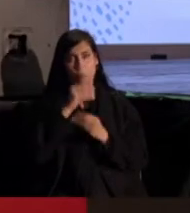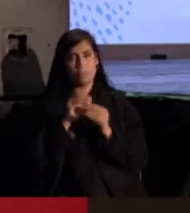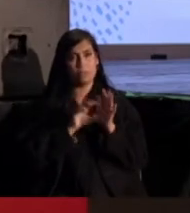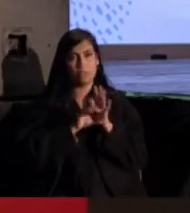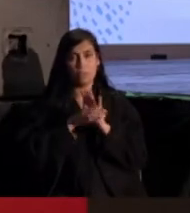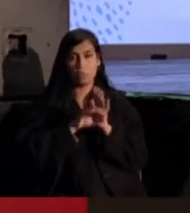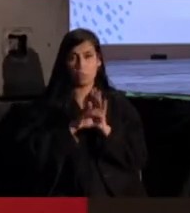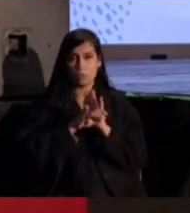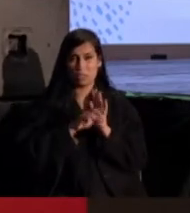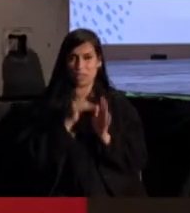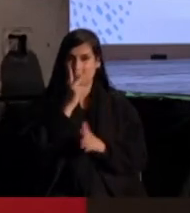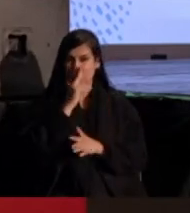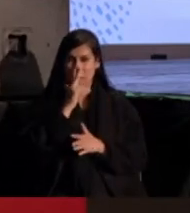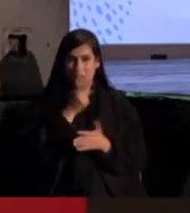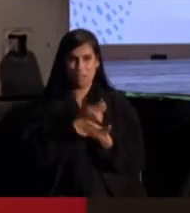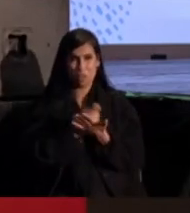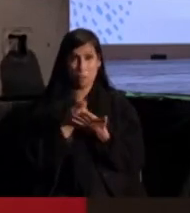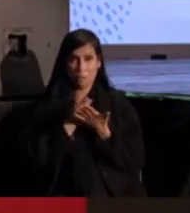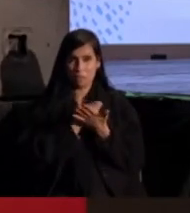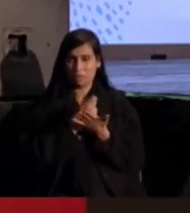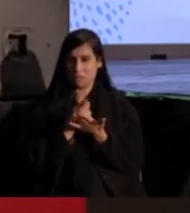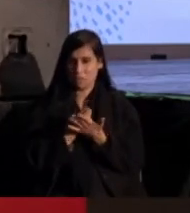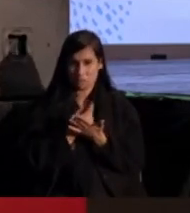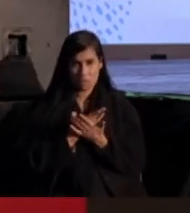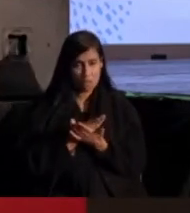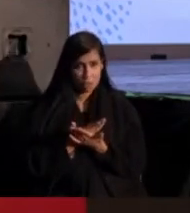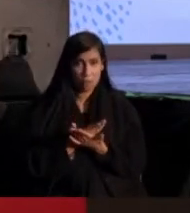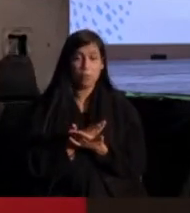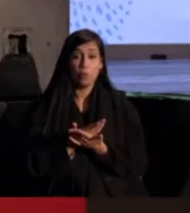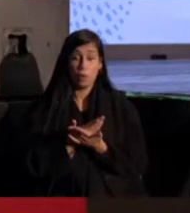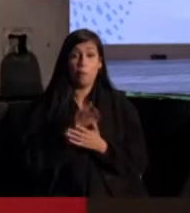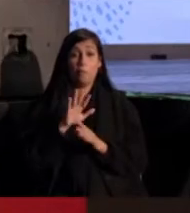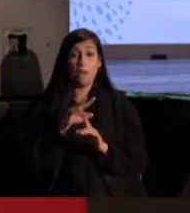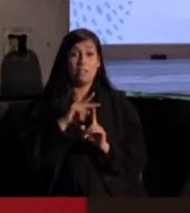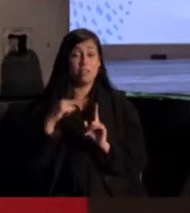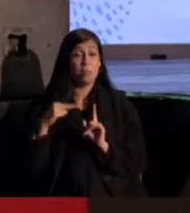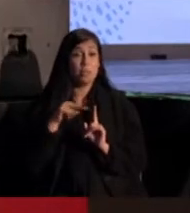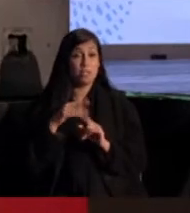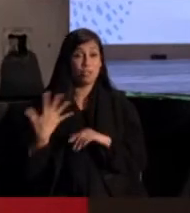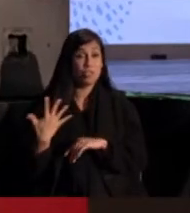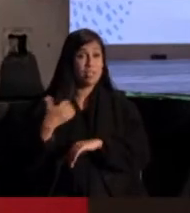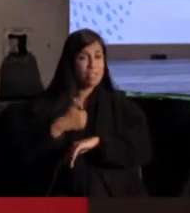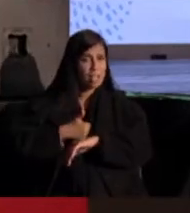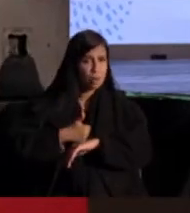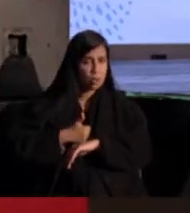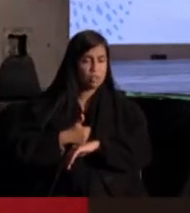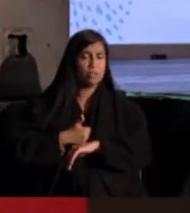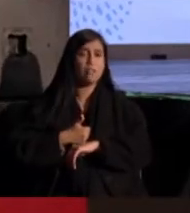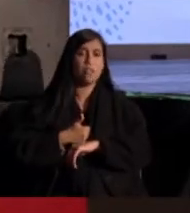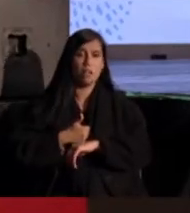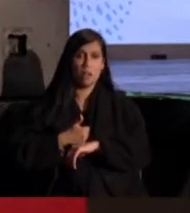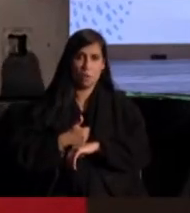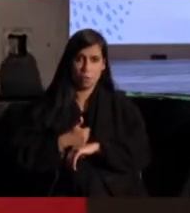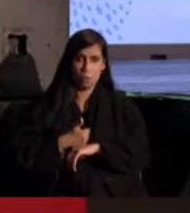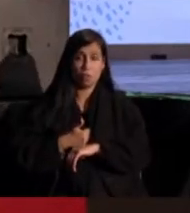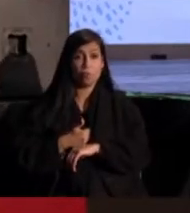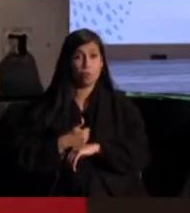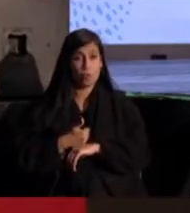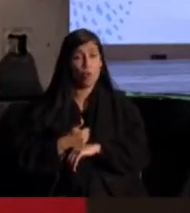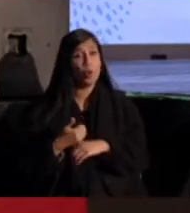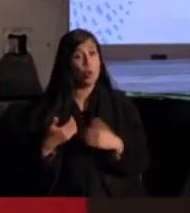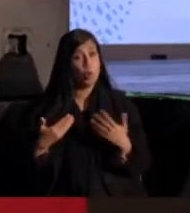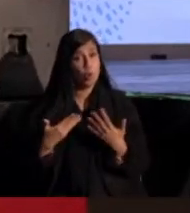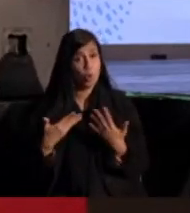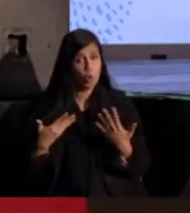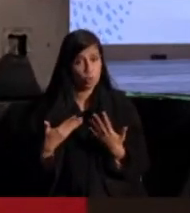uma obrigação para nós nesse momento, né? Então, essa perspectiva decolonial, ela está colocada também aqui, né?